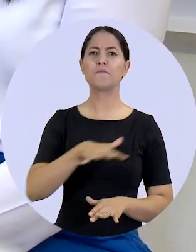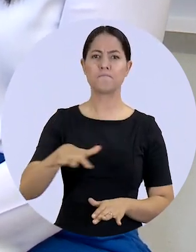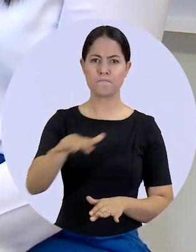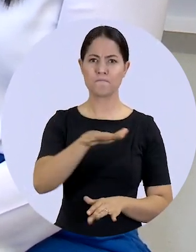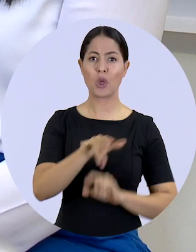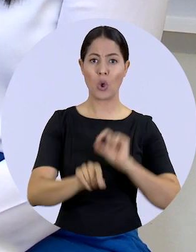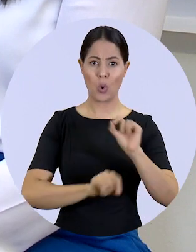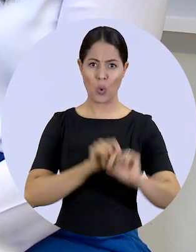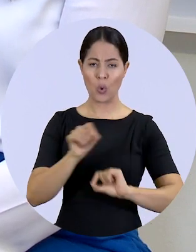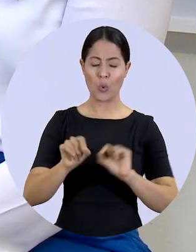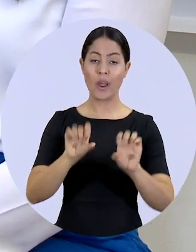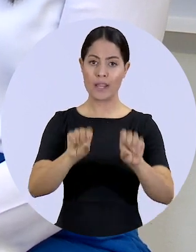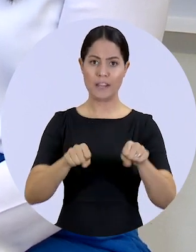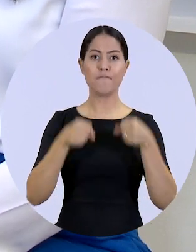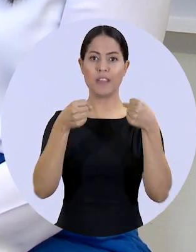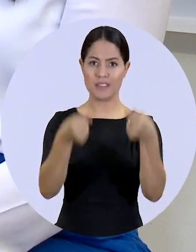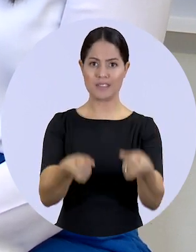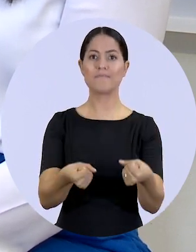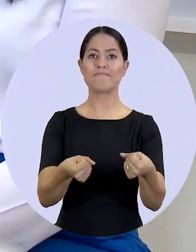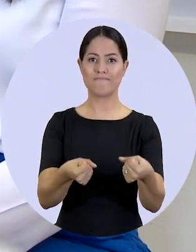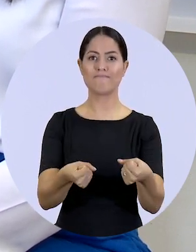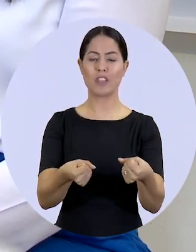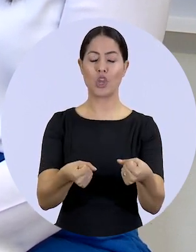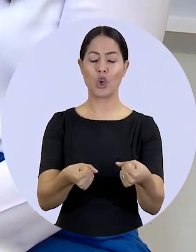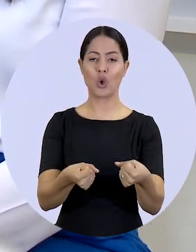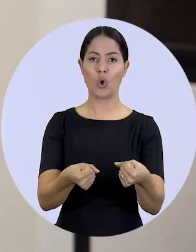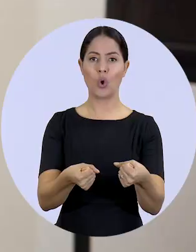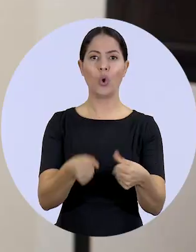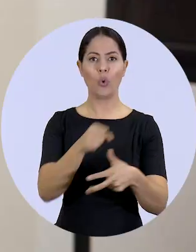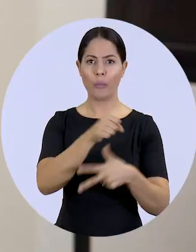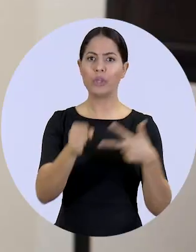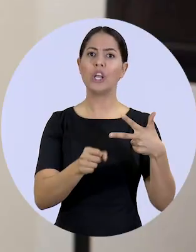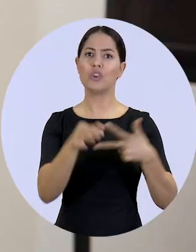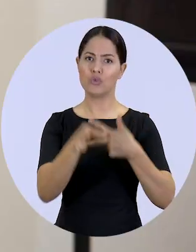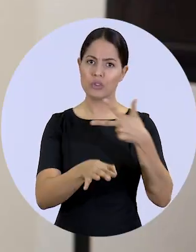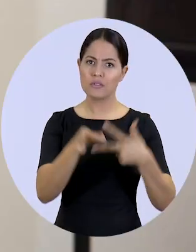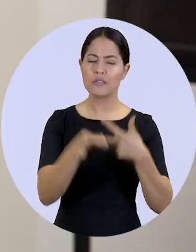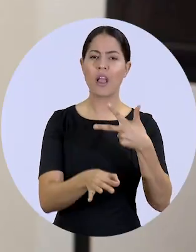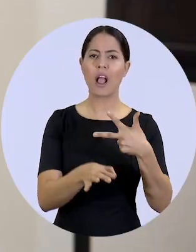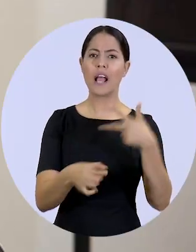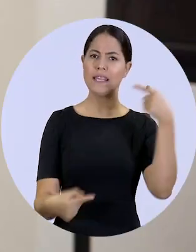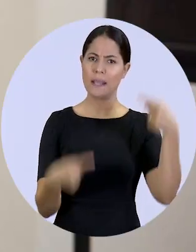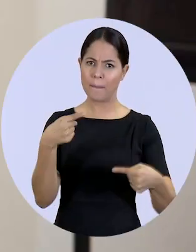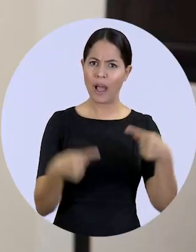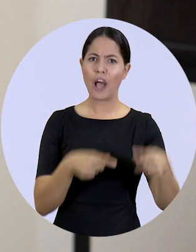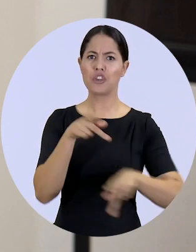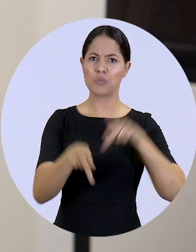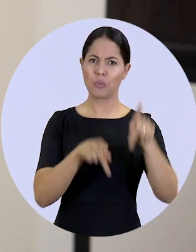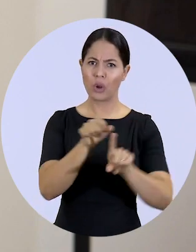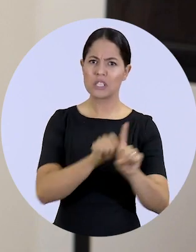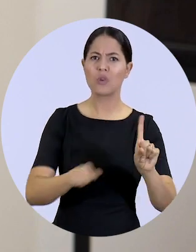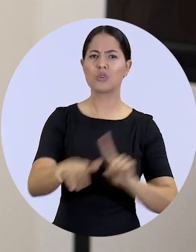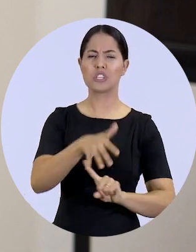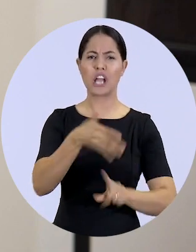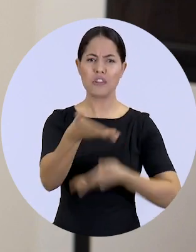para a defesa de tese junto ao Poder Judiciário, junto à sociedade civil, participando de debates.